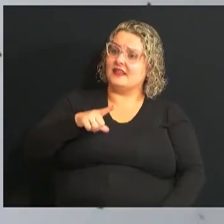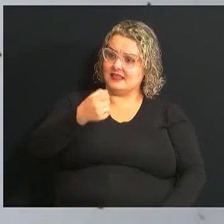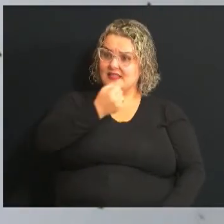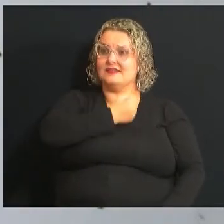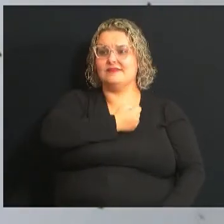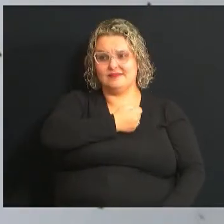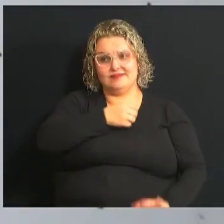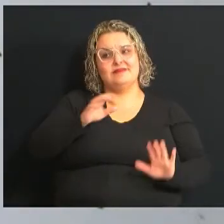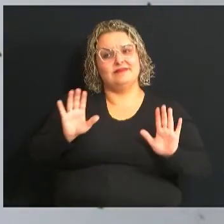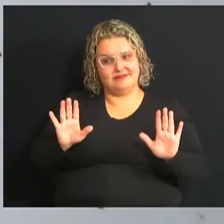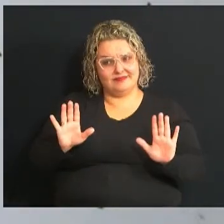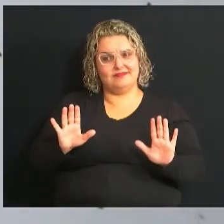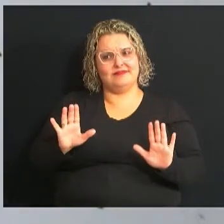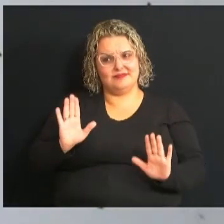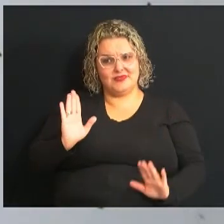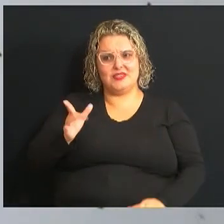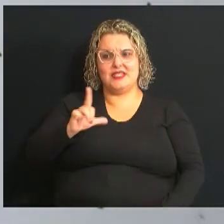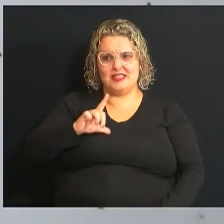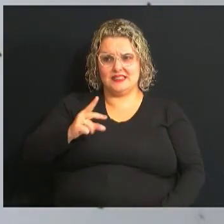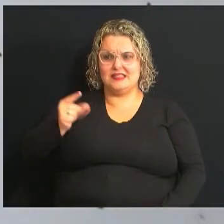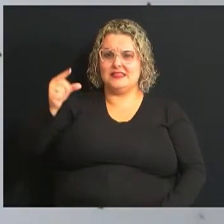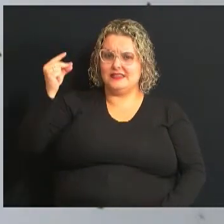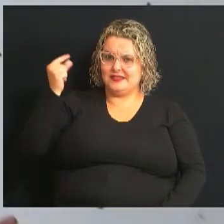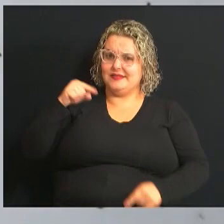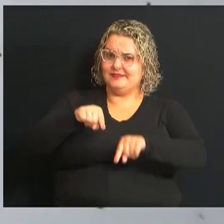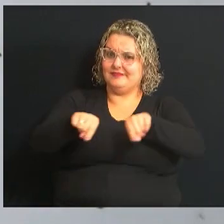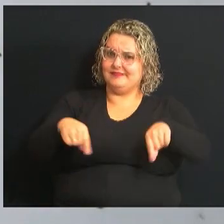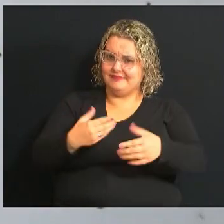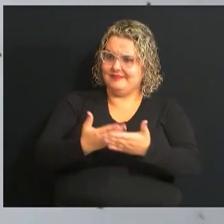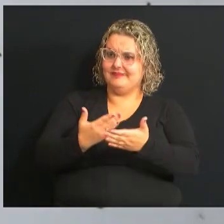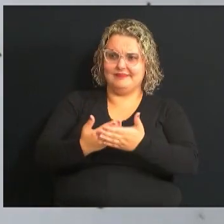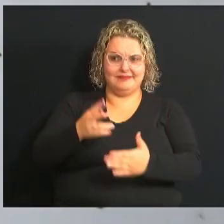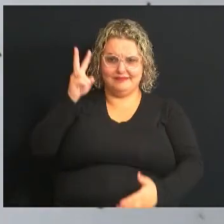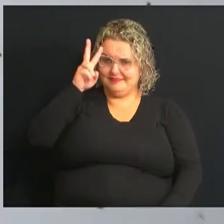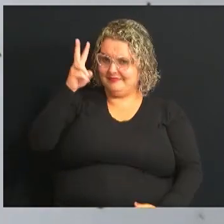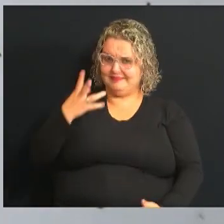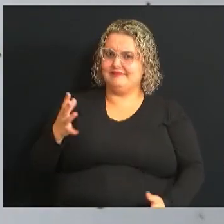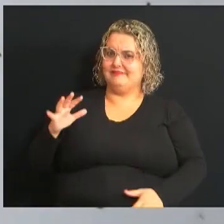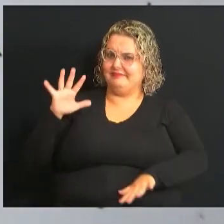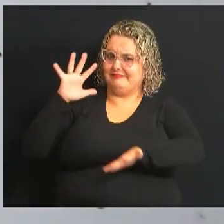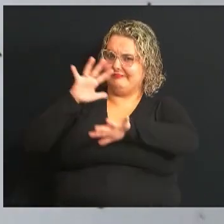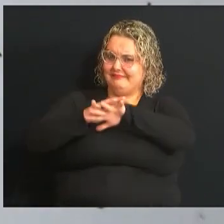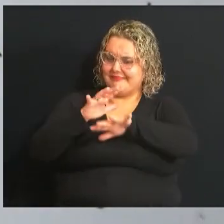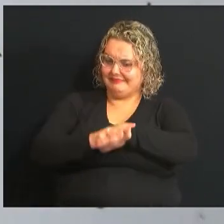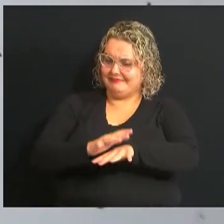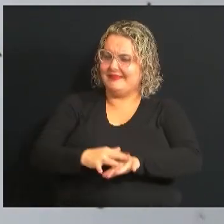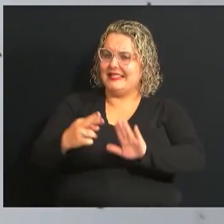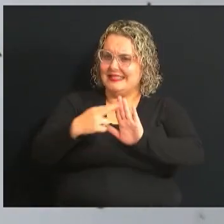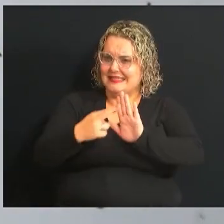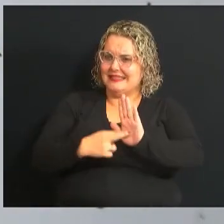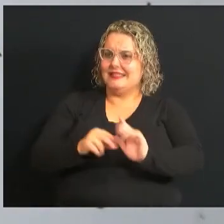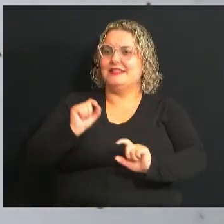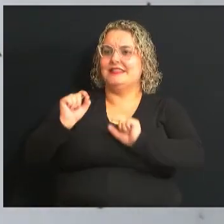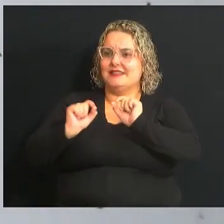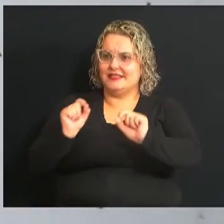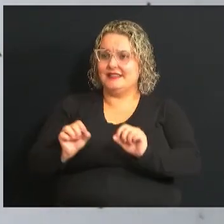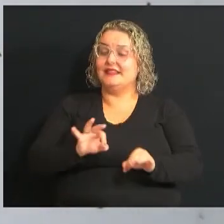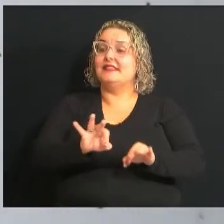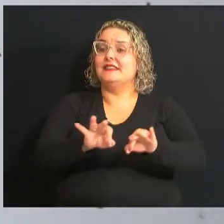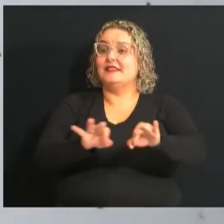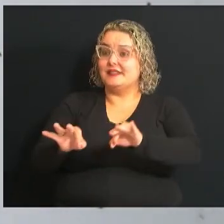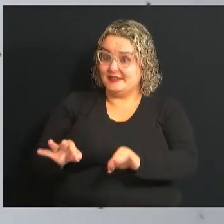mas já tem um tempinho que a gente saiu de sala de aula, né? A gente nem lembra mais dessas fórmulas. Só quem realmente está aí se preparando